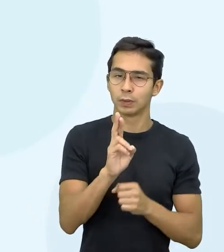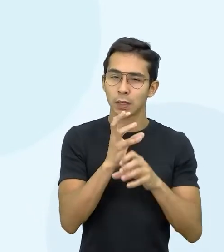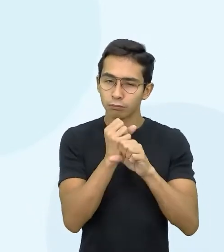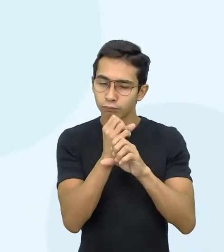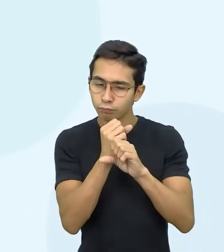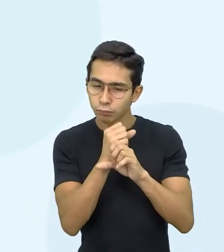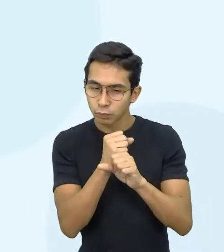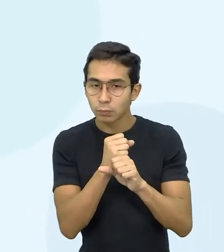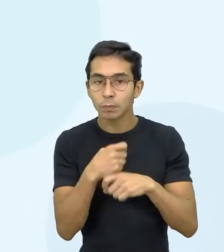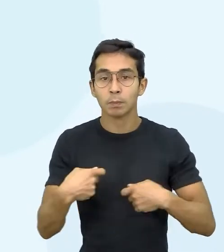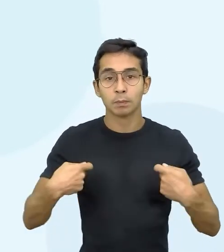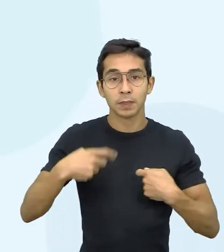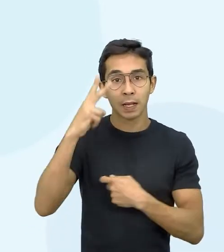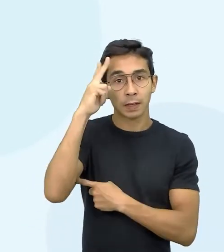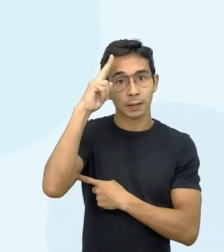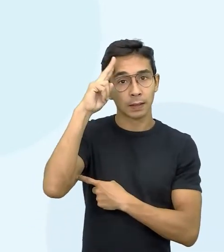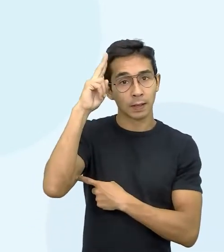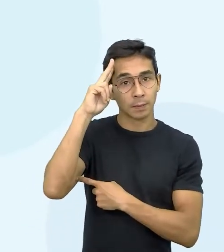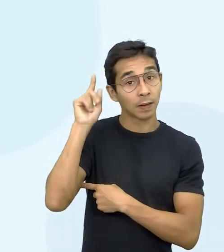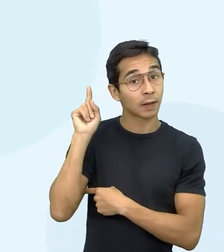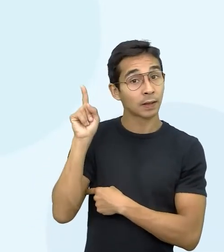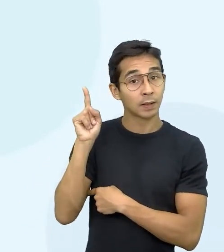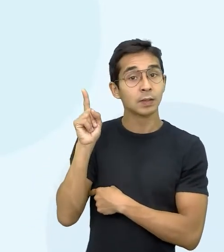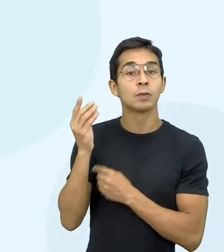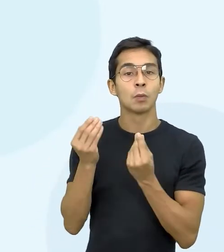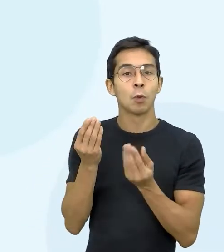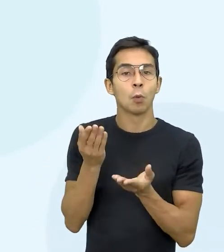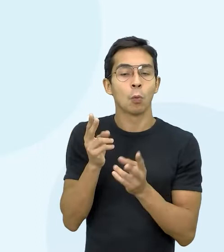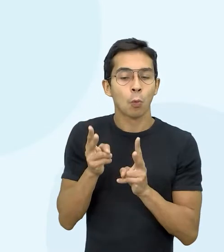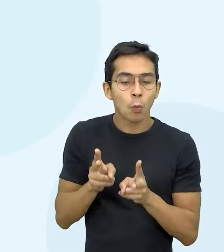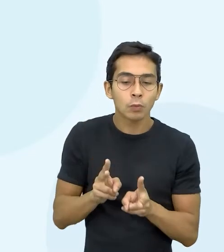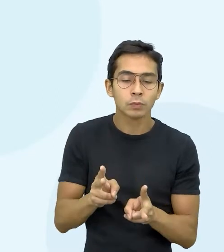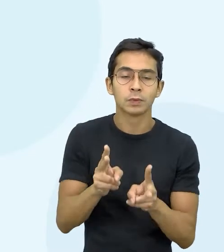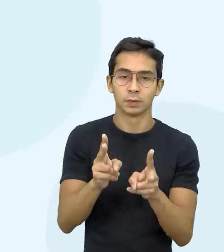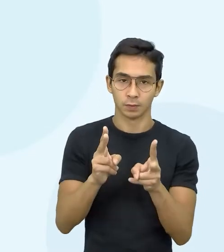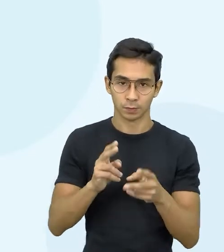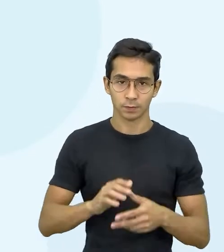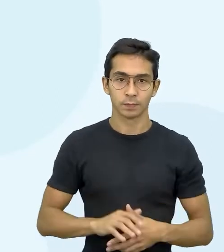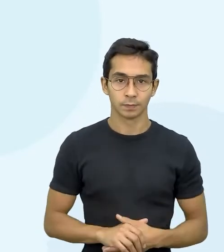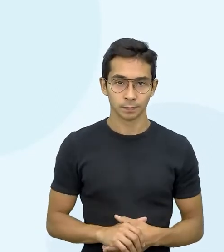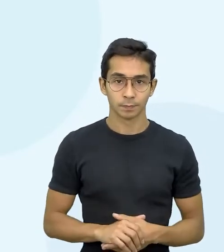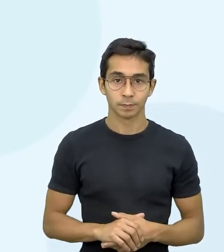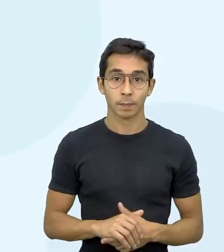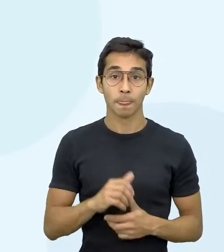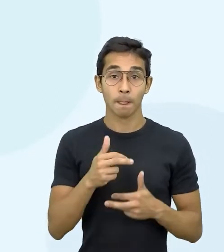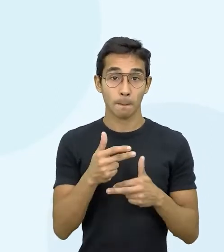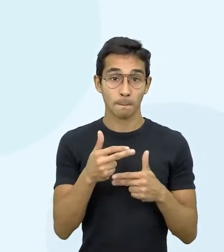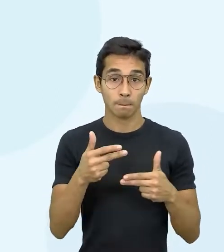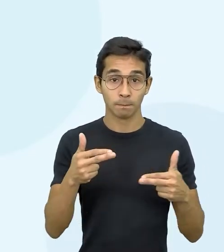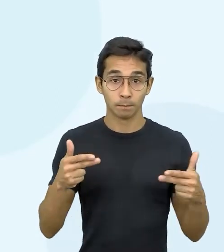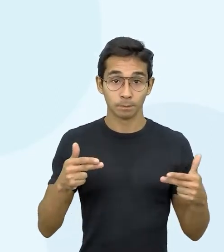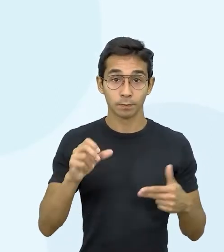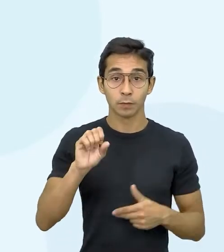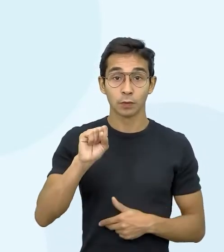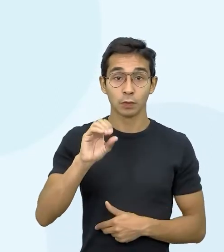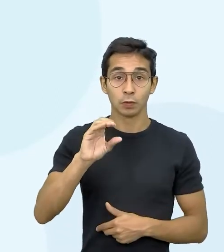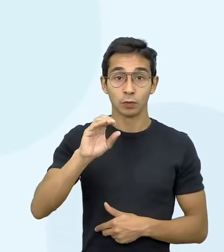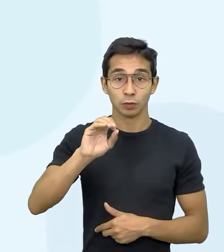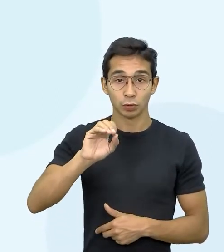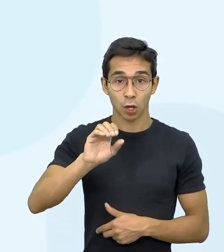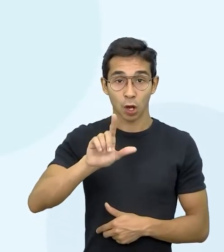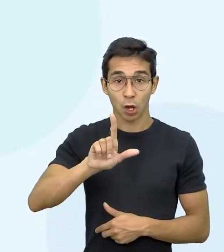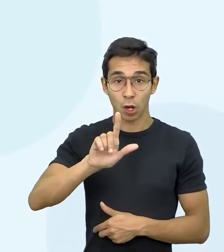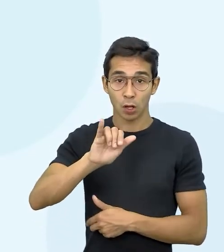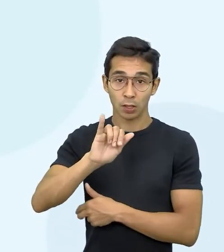cálculos referentes à constante de concentração. Toda vez que eu tiver produtos ou reagentes sólidos, eles